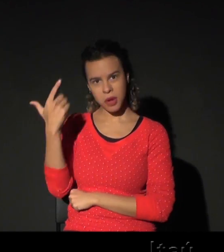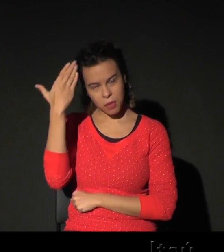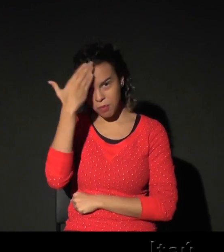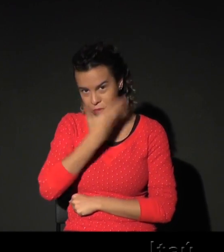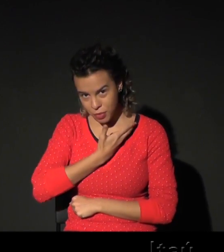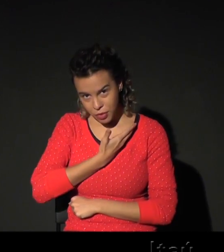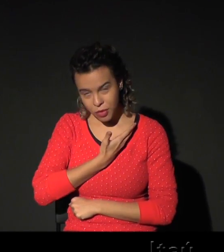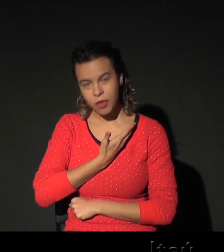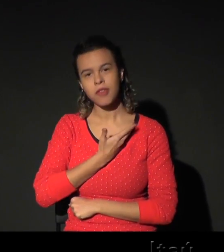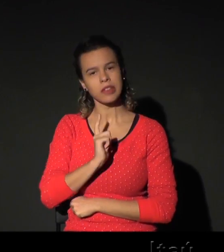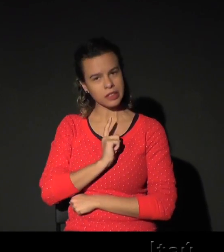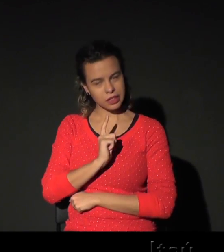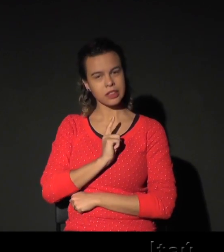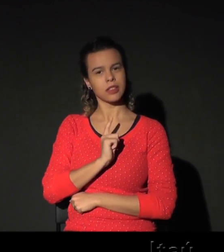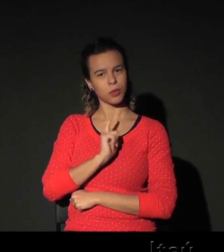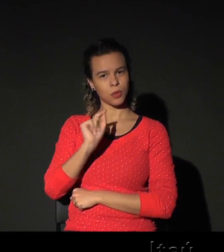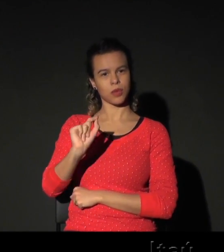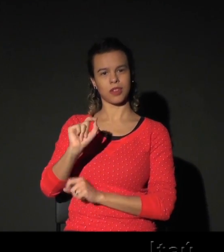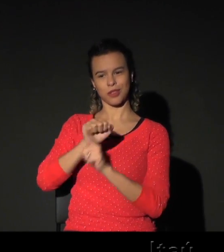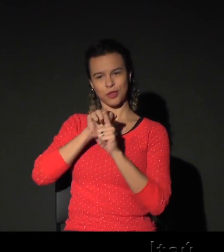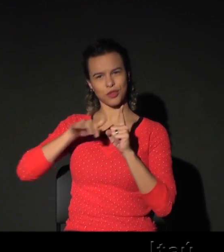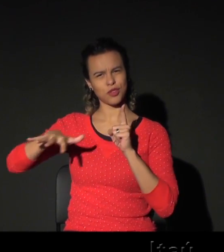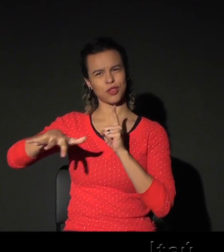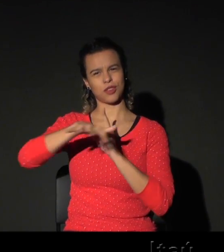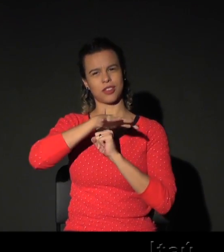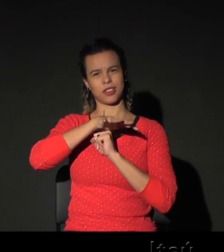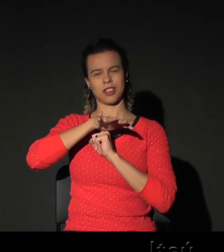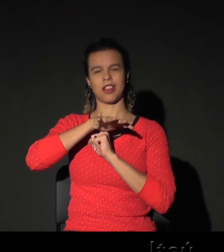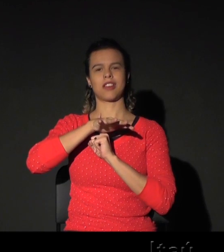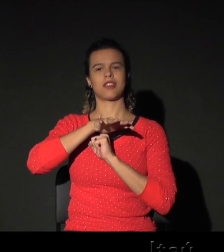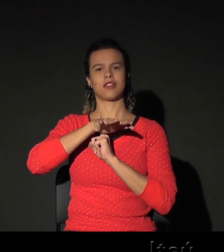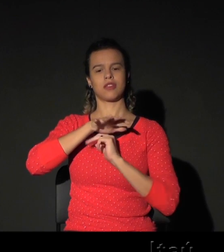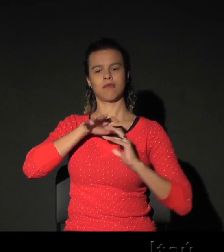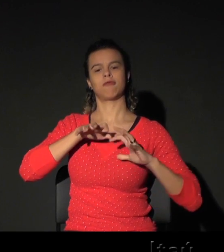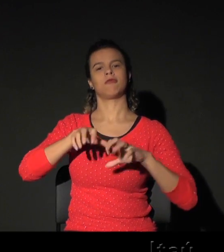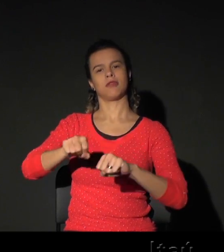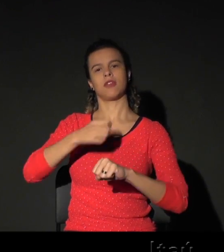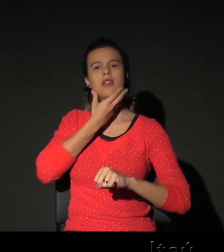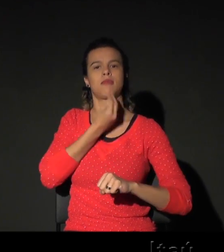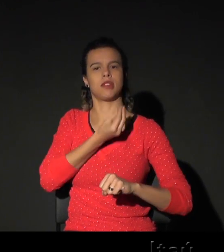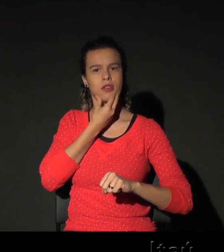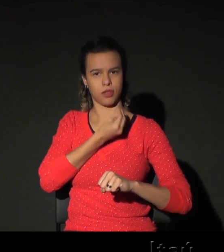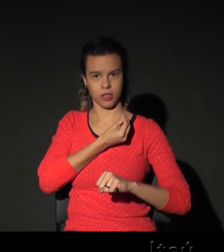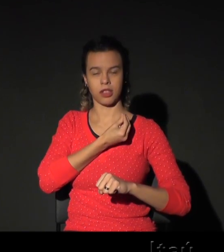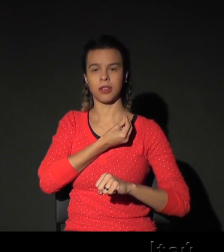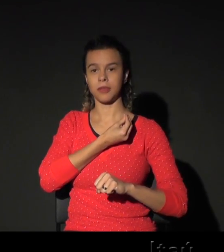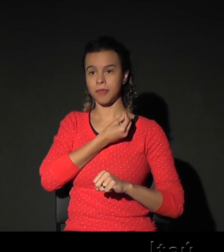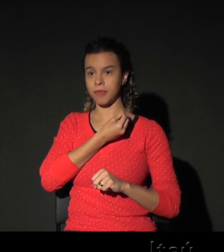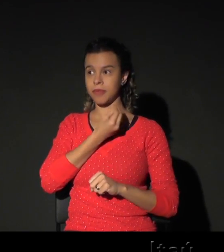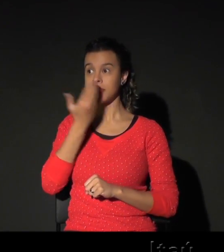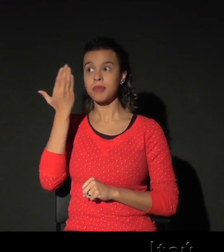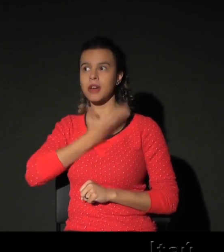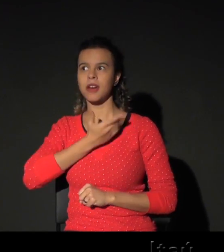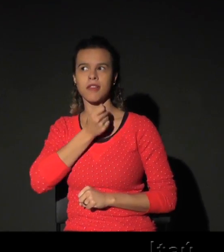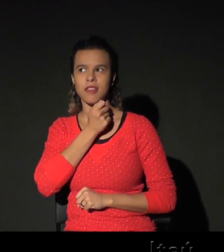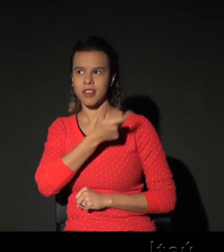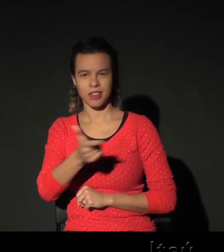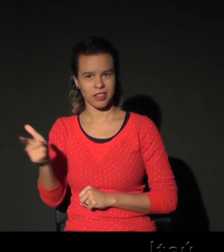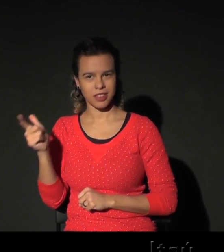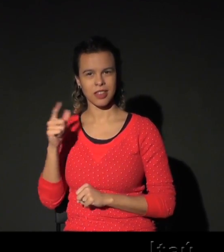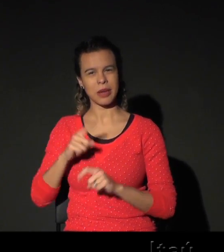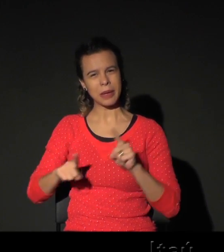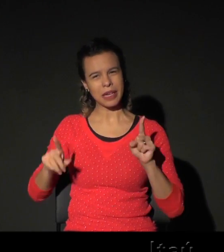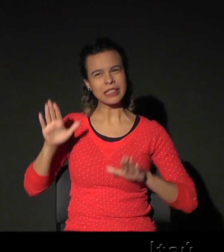que tenha tiddo uma sociedade sem dominação masculina não existe prova mas temos